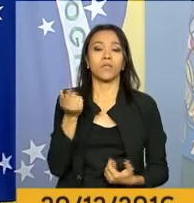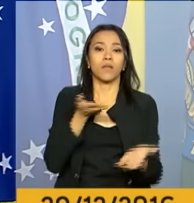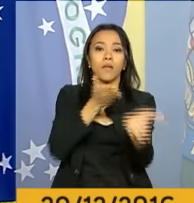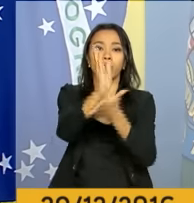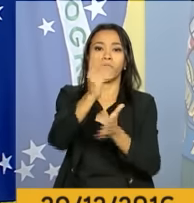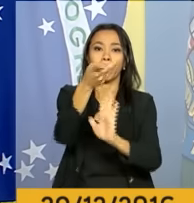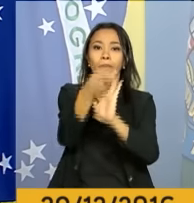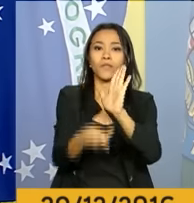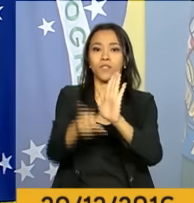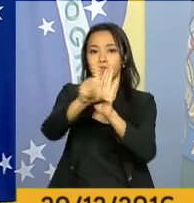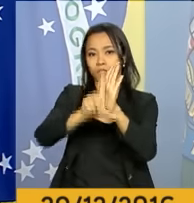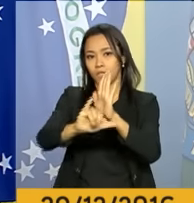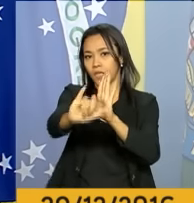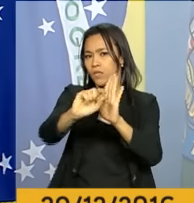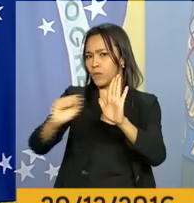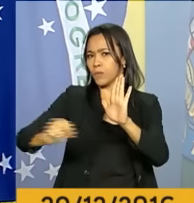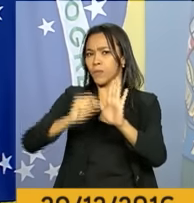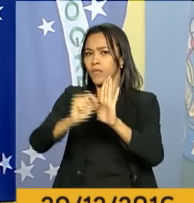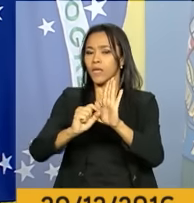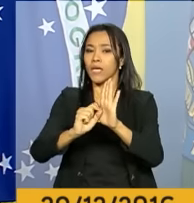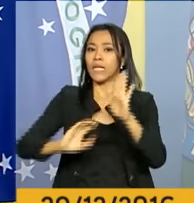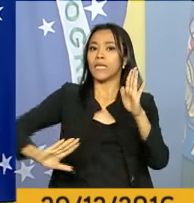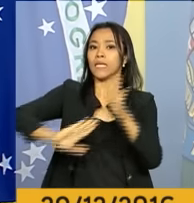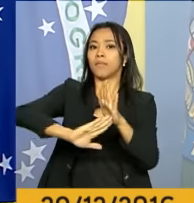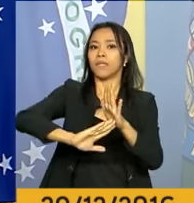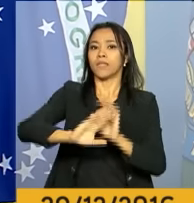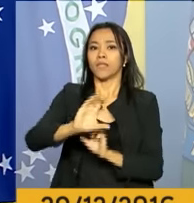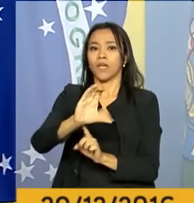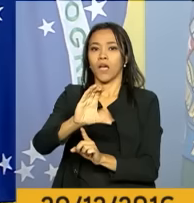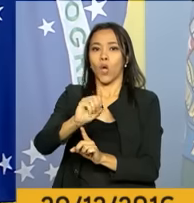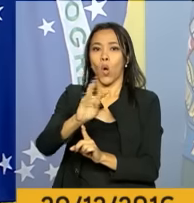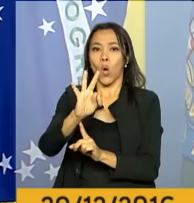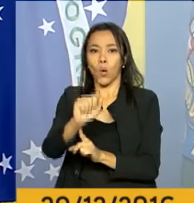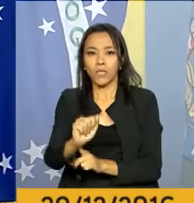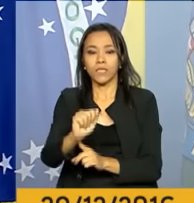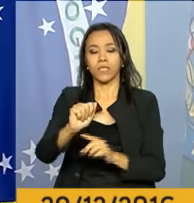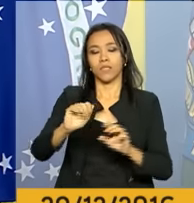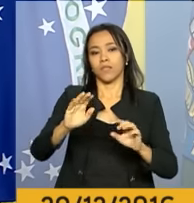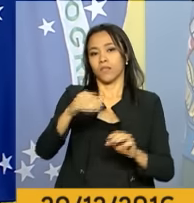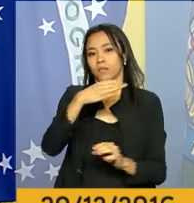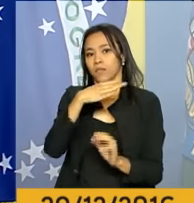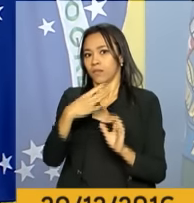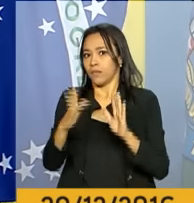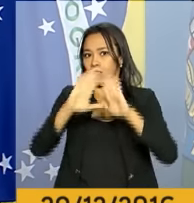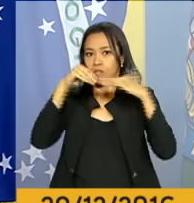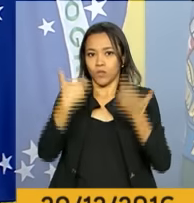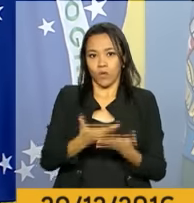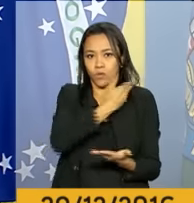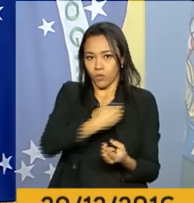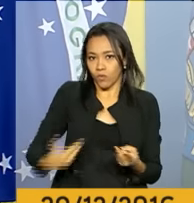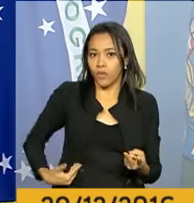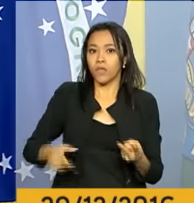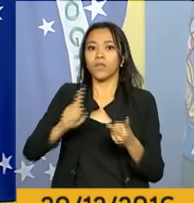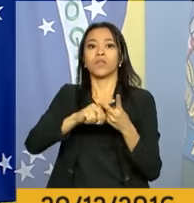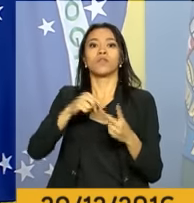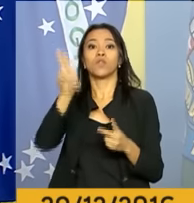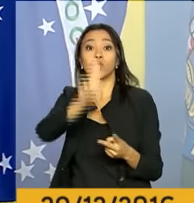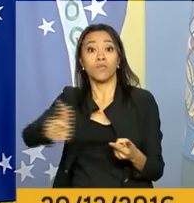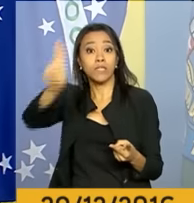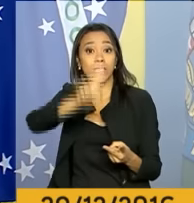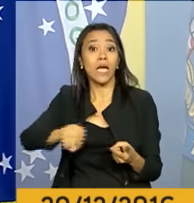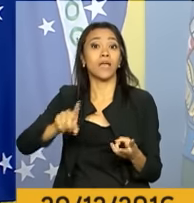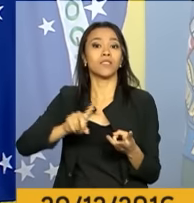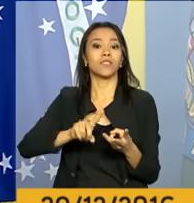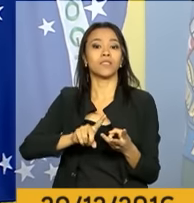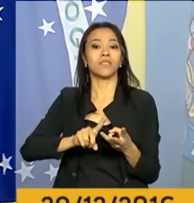projeto de lei que fixa cota nas no ensino médio nas universidades para os deficientes para aqueles